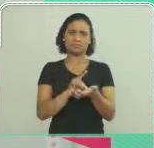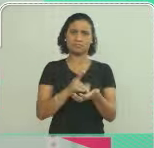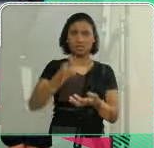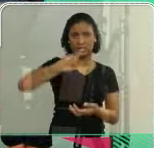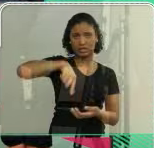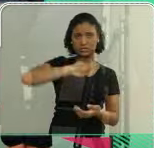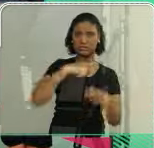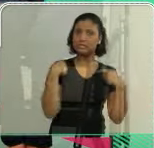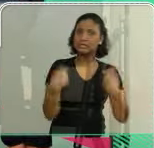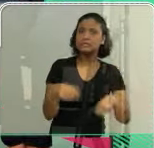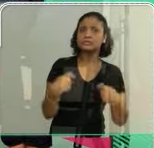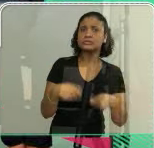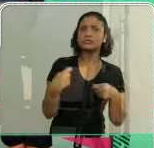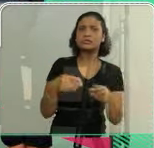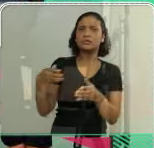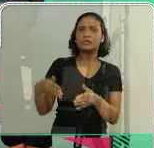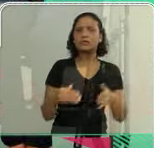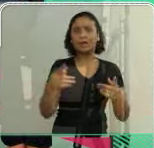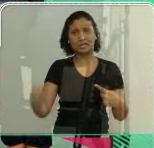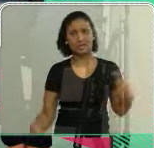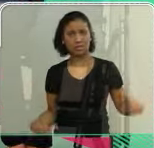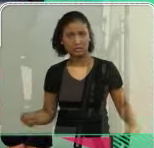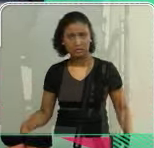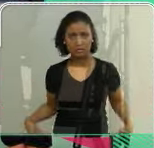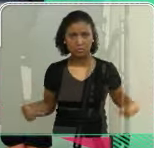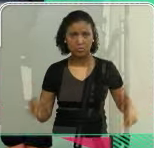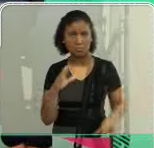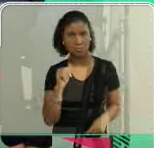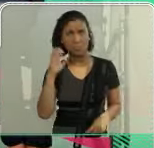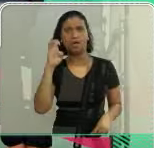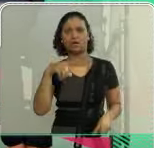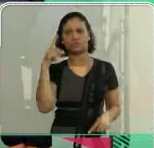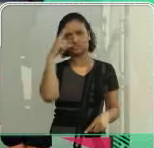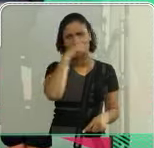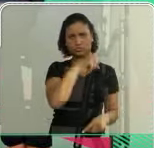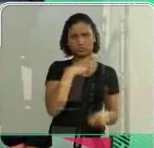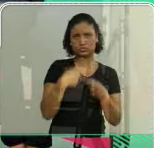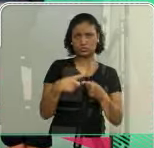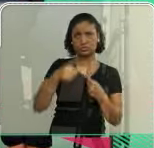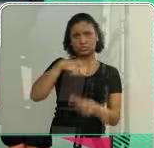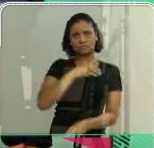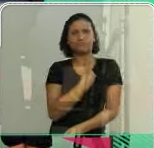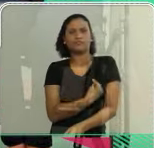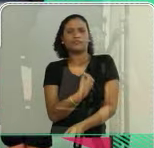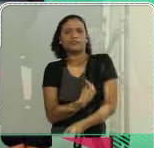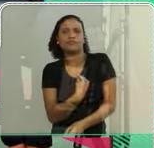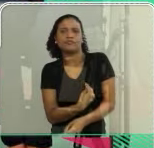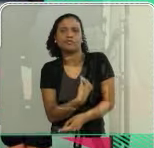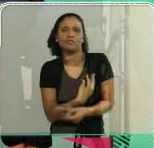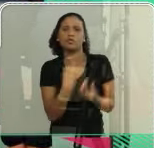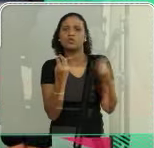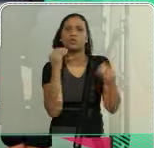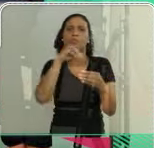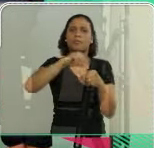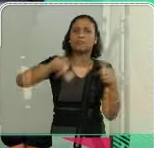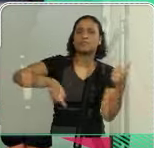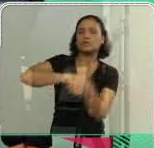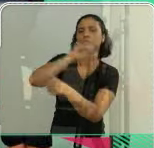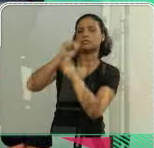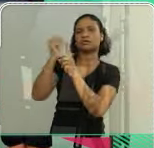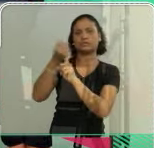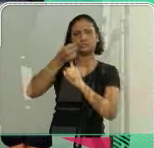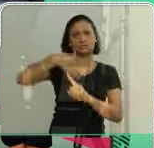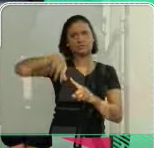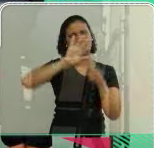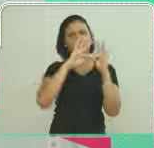nessa trajetória toda, ser cadeirante é o de menos, ser mãe é que é difícil, né? Porque a gente vive em uma tendência contemporânea